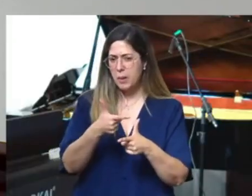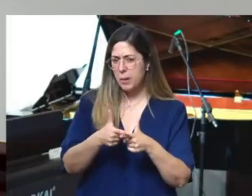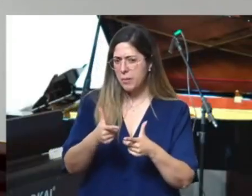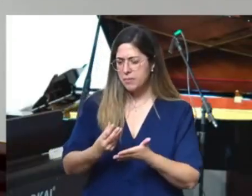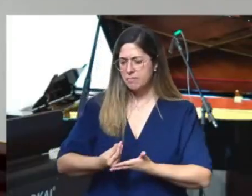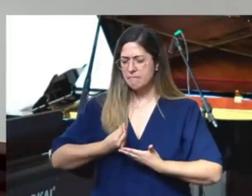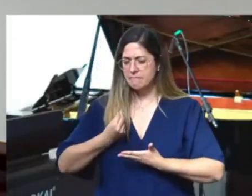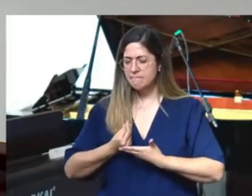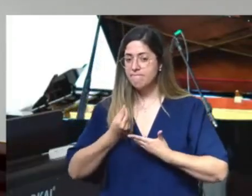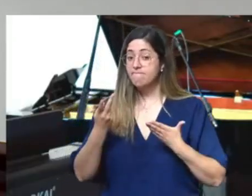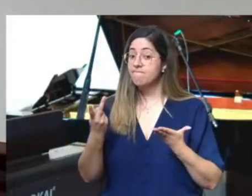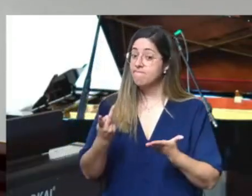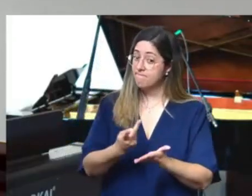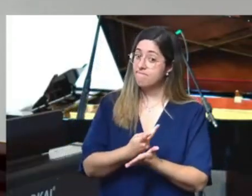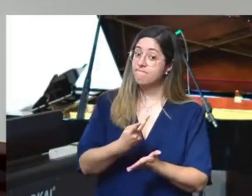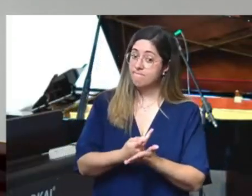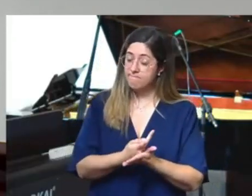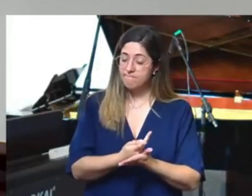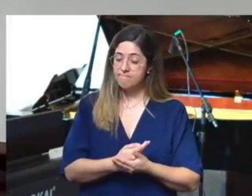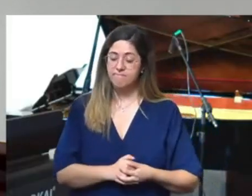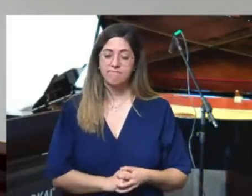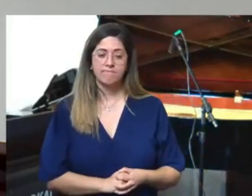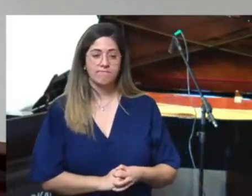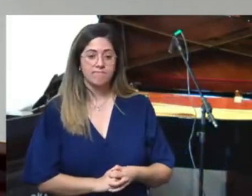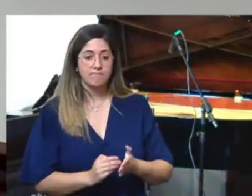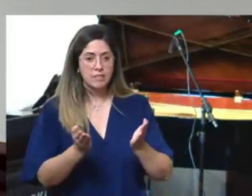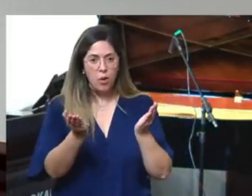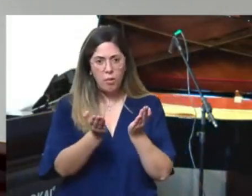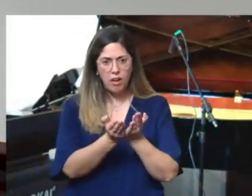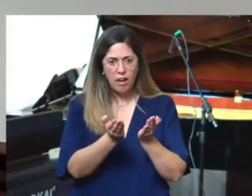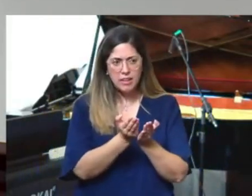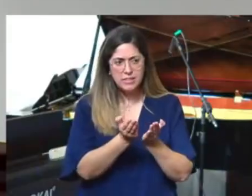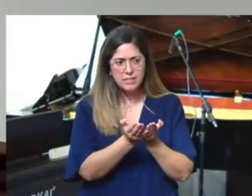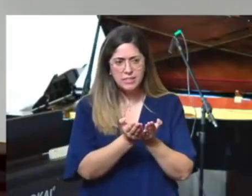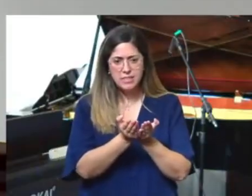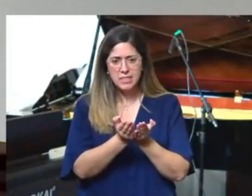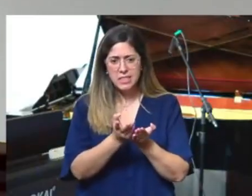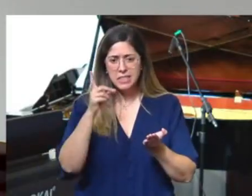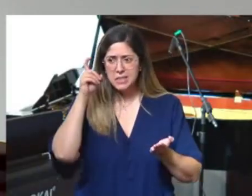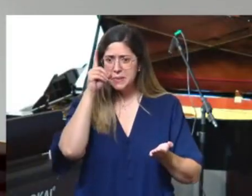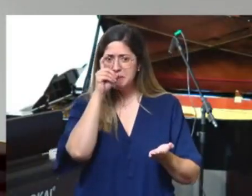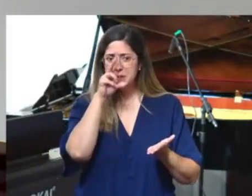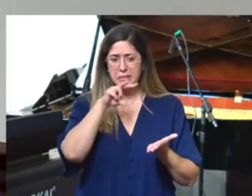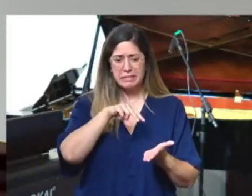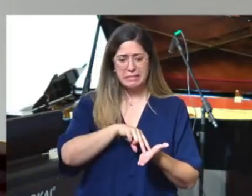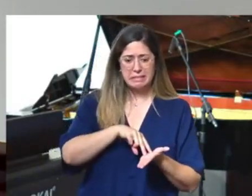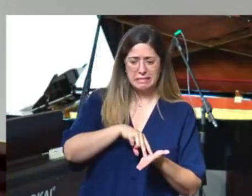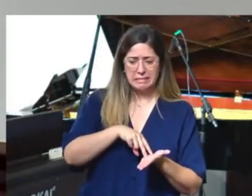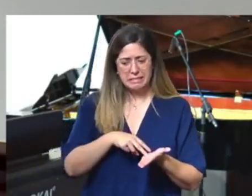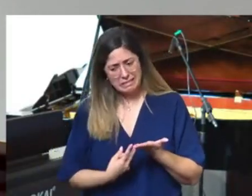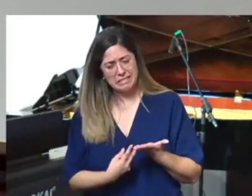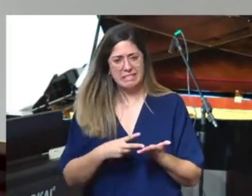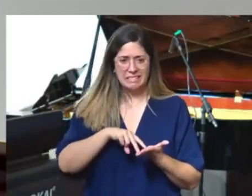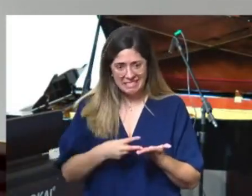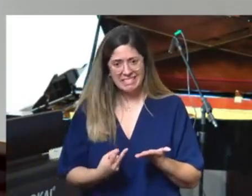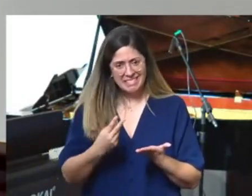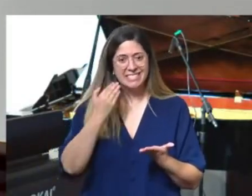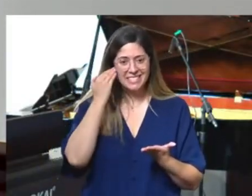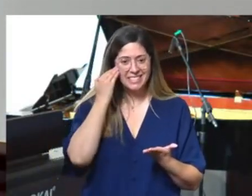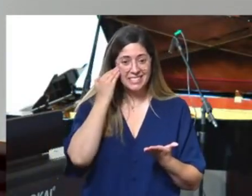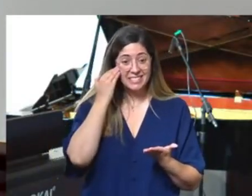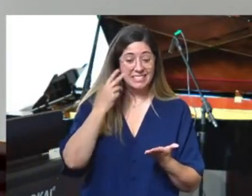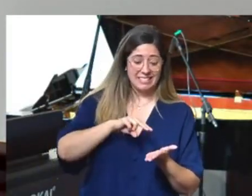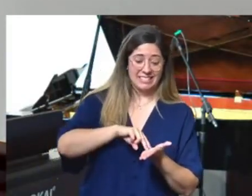vida estava afetando os crentes na igreja lá na ilha de Creta.